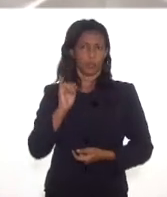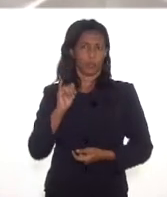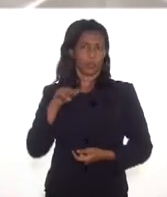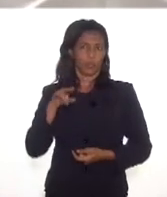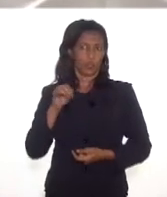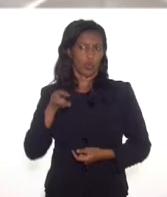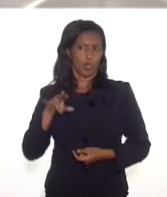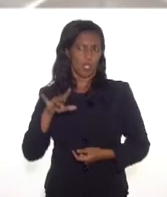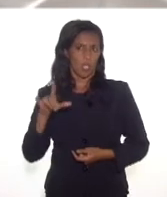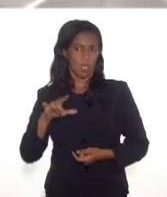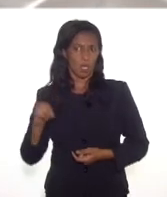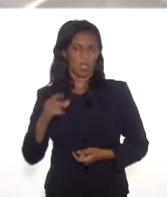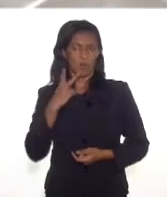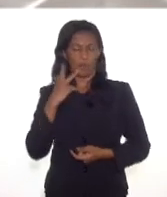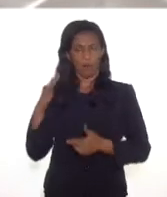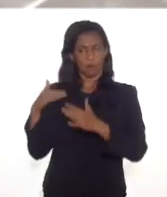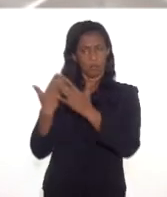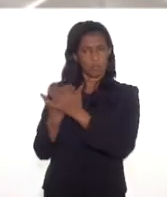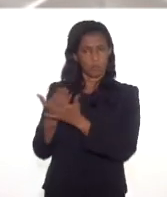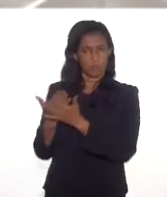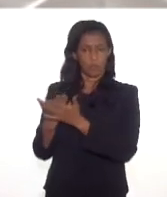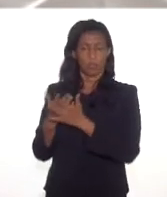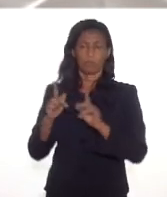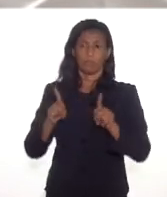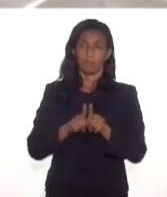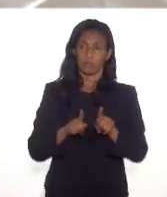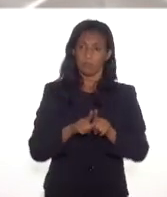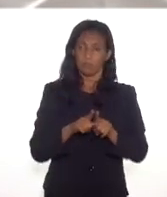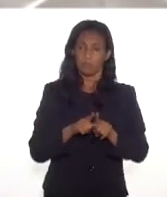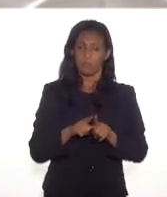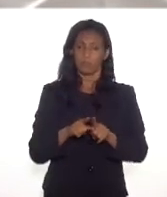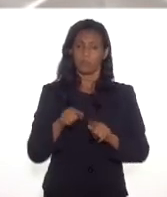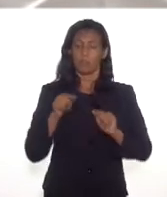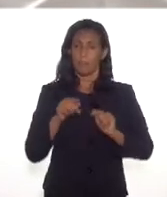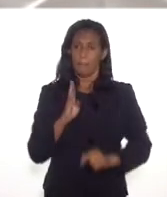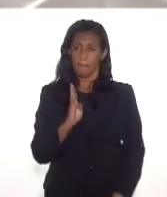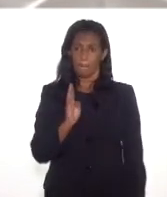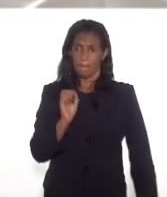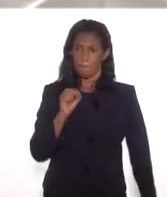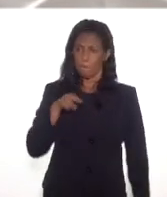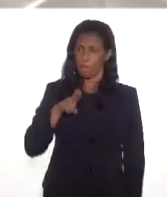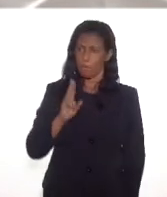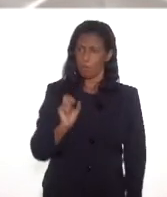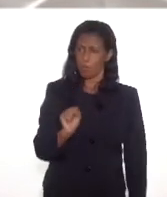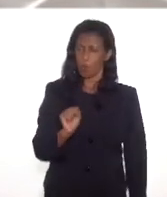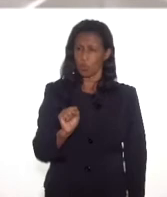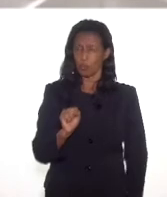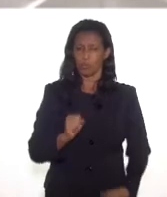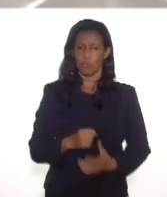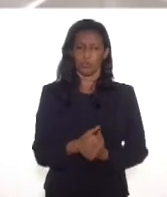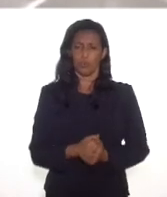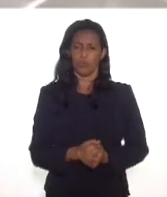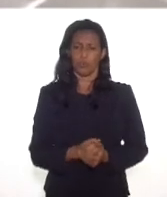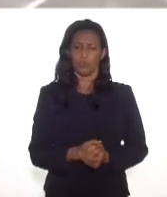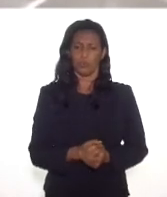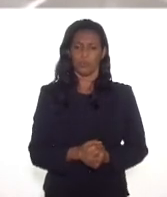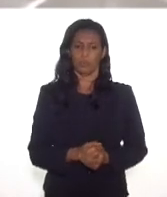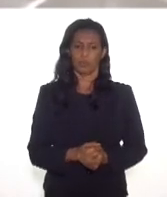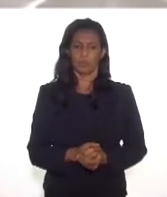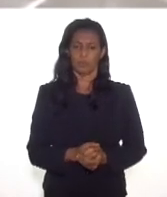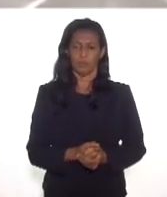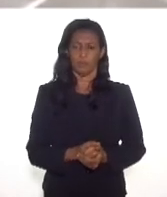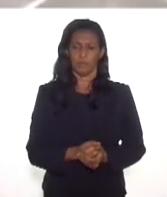Lins, da questão da escola, né? Mas também desse bônus criado a partir